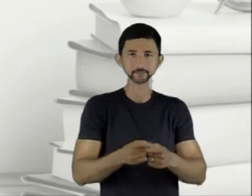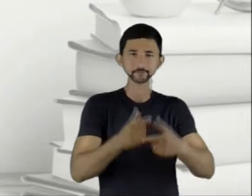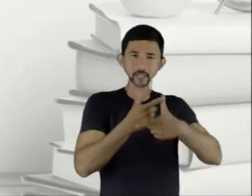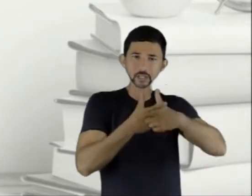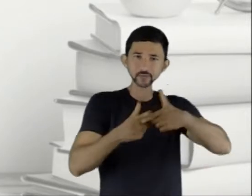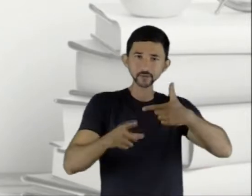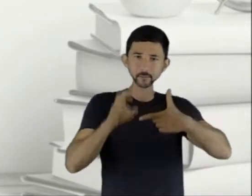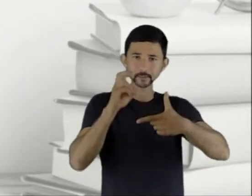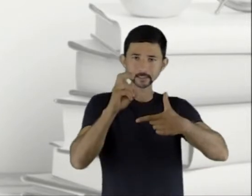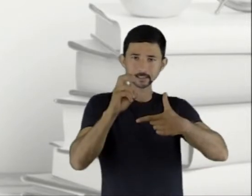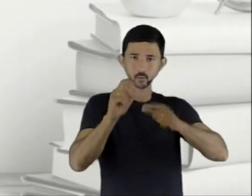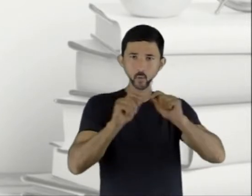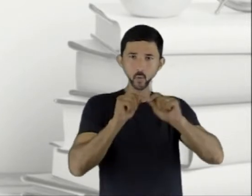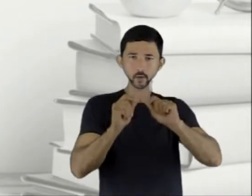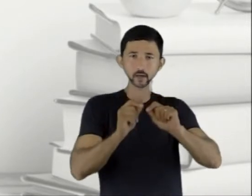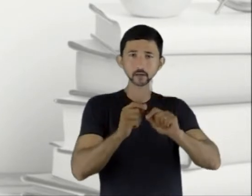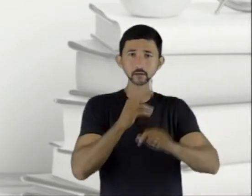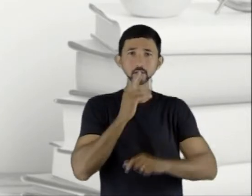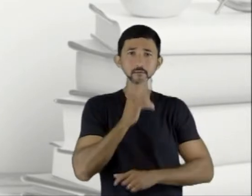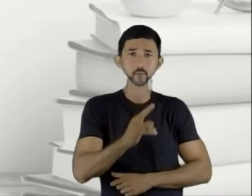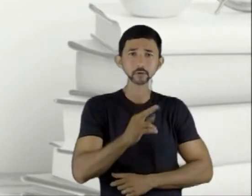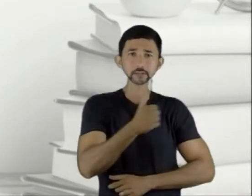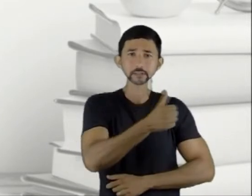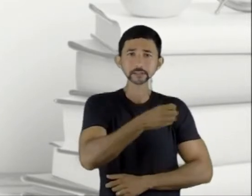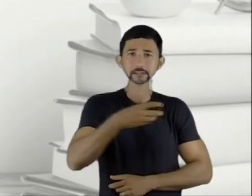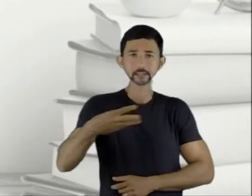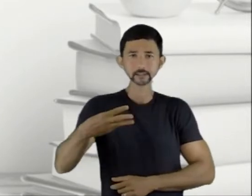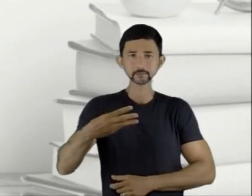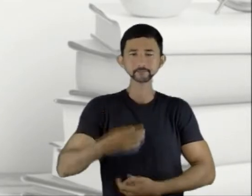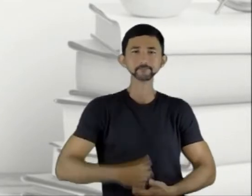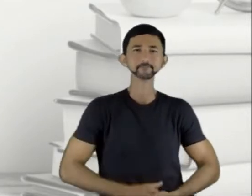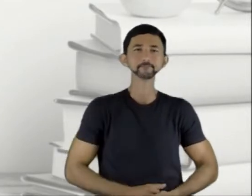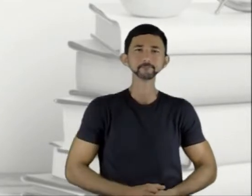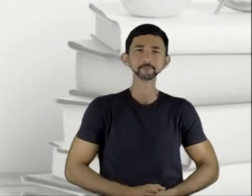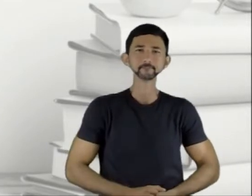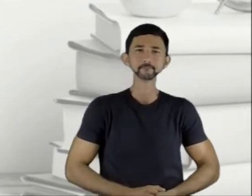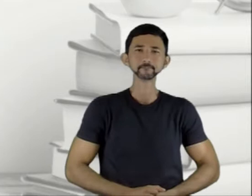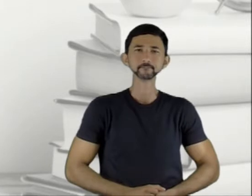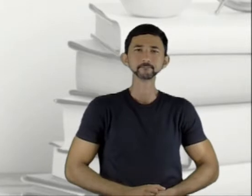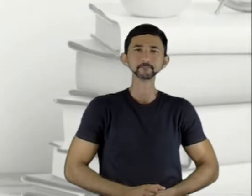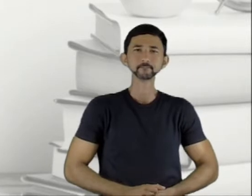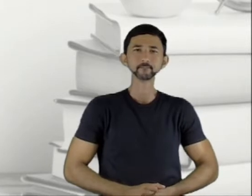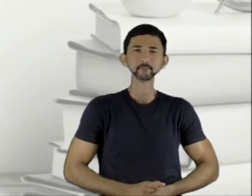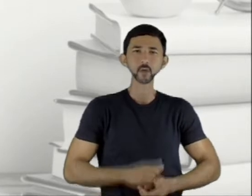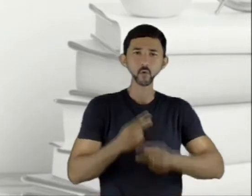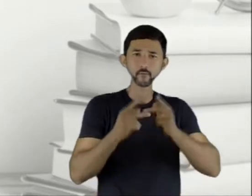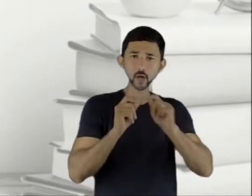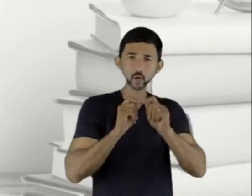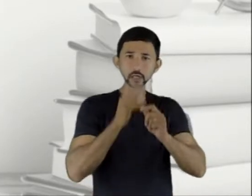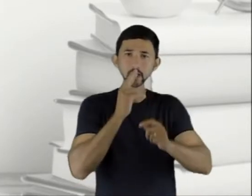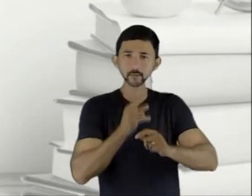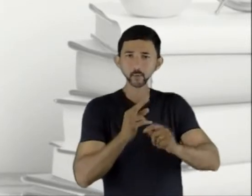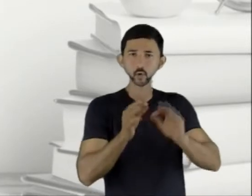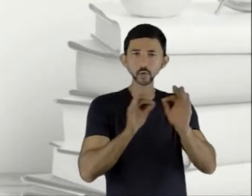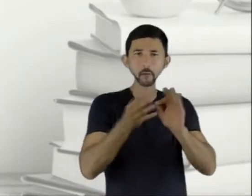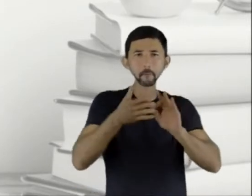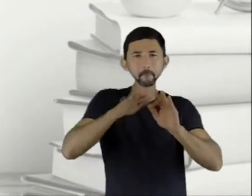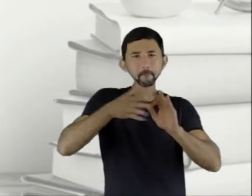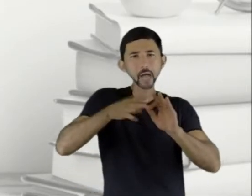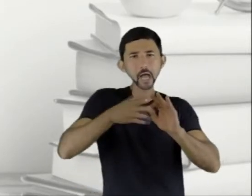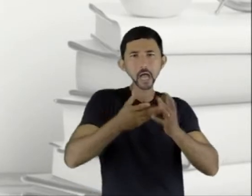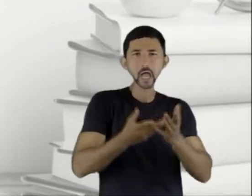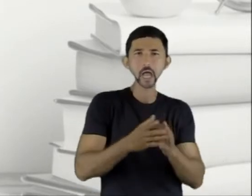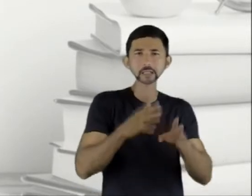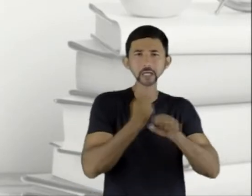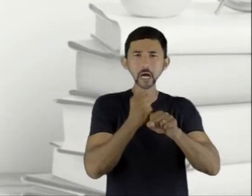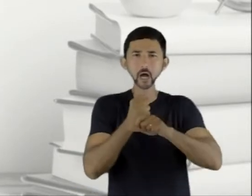por 5, obtemos o valor 13. Então, a gente pode dizer que a média desse conjunto de dados, a média